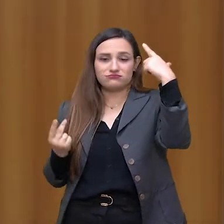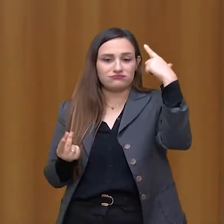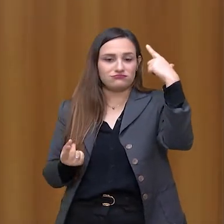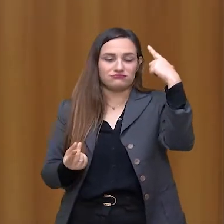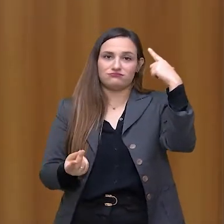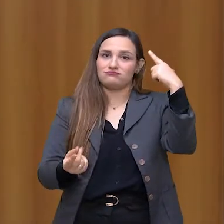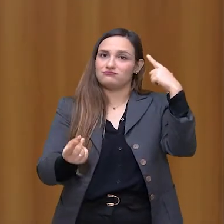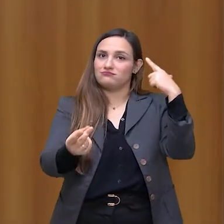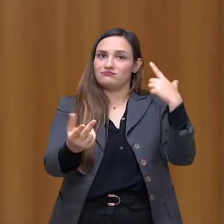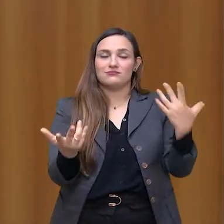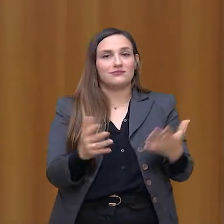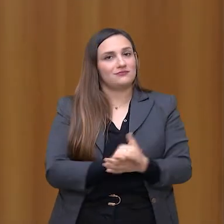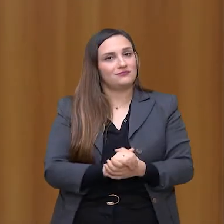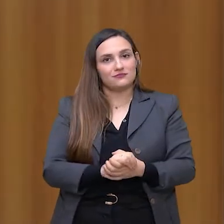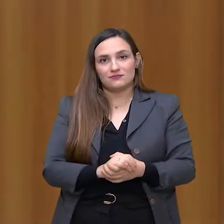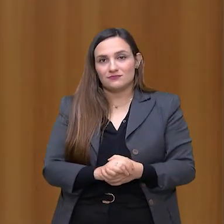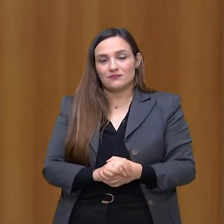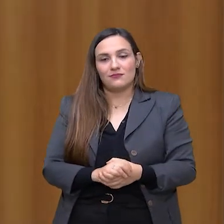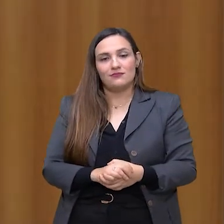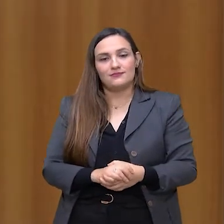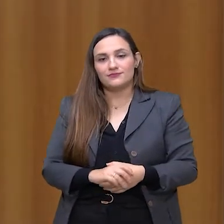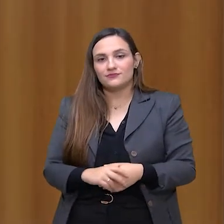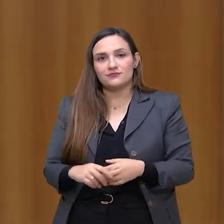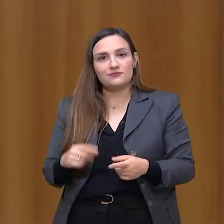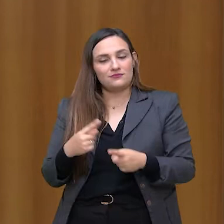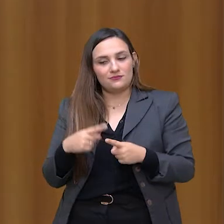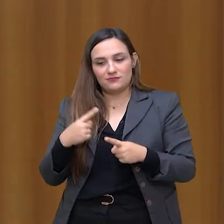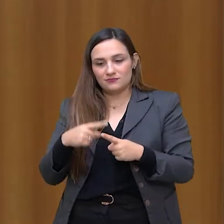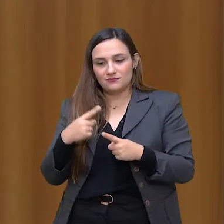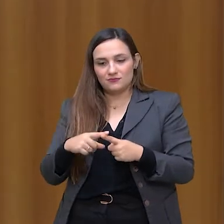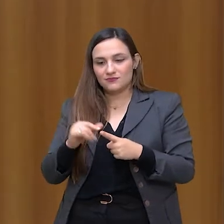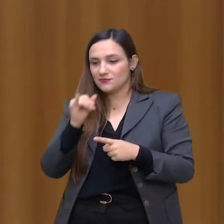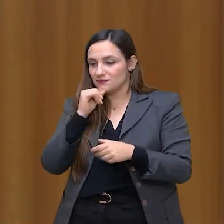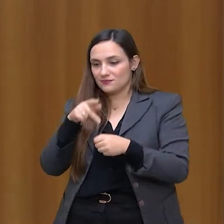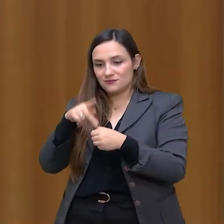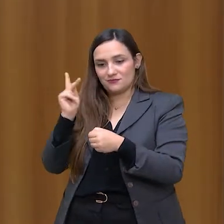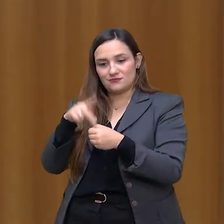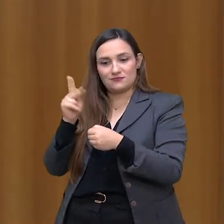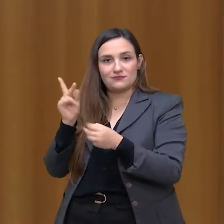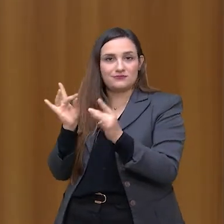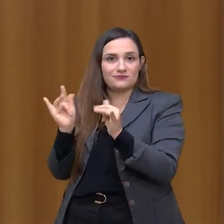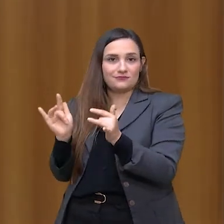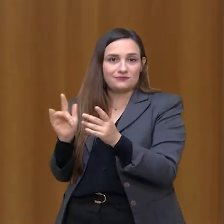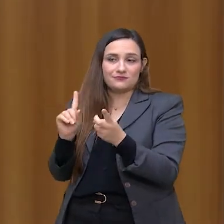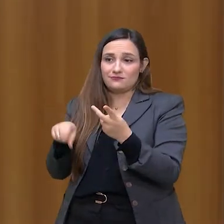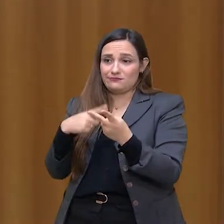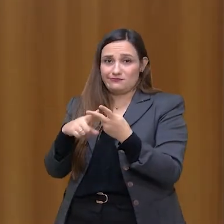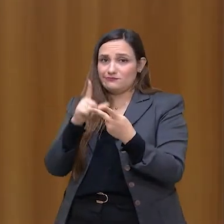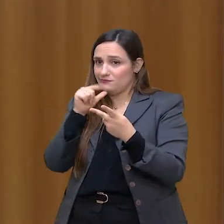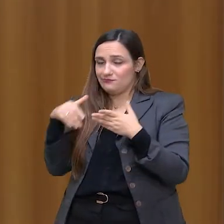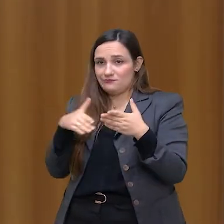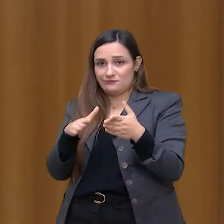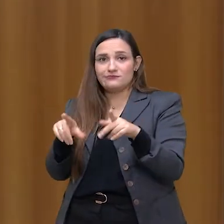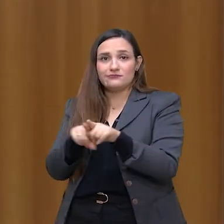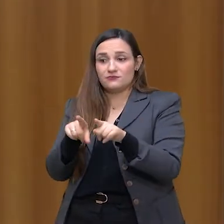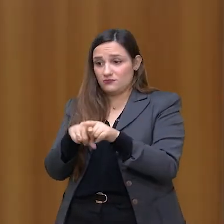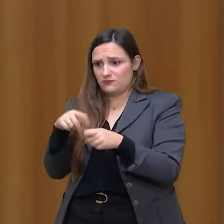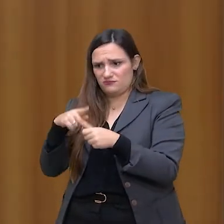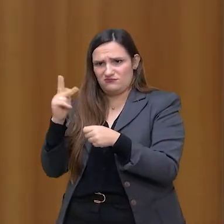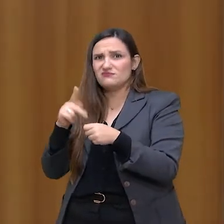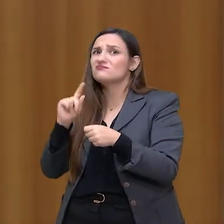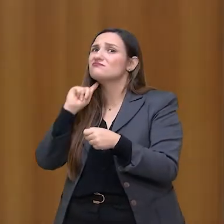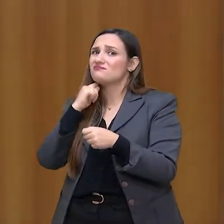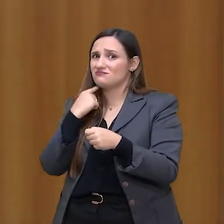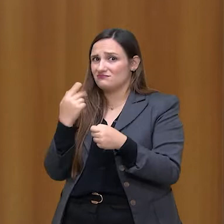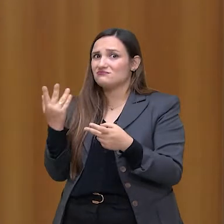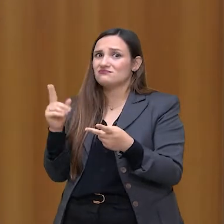sol, né? Porque na maioria dos casos nós temos energéticos, nós temos, por exemplo, o petróleo, que é finito e altamente poluente,